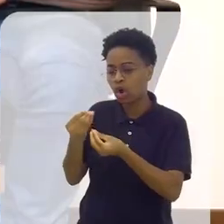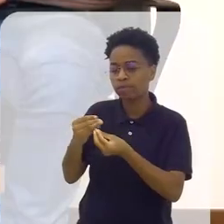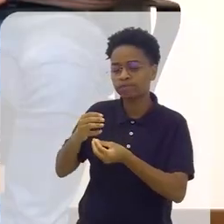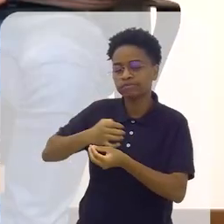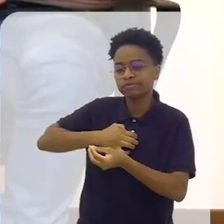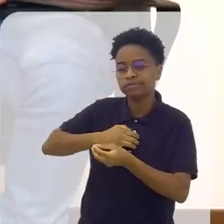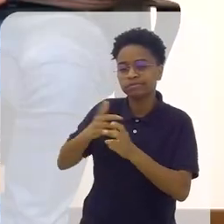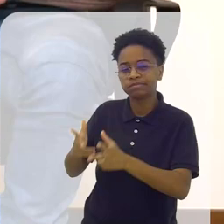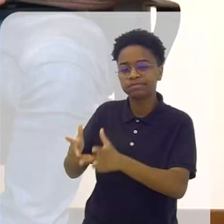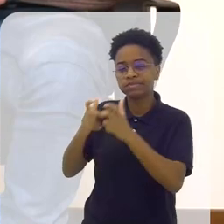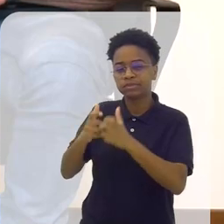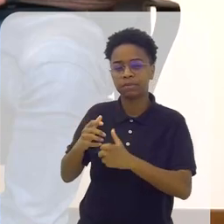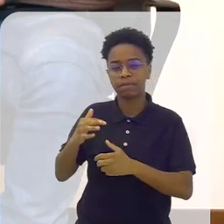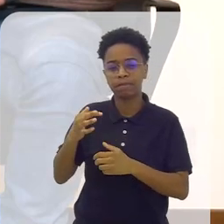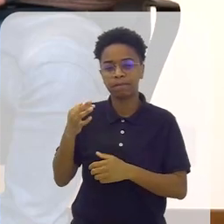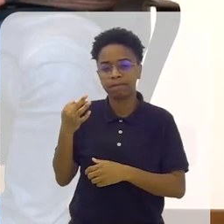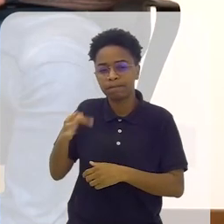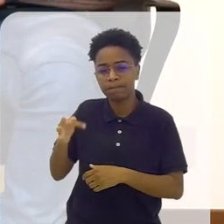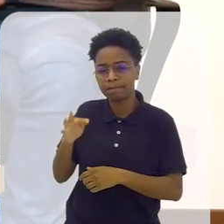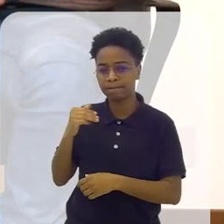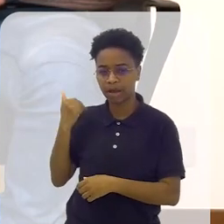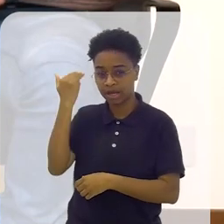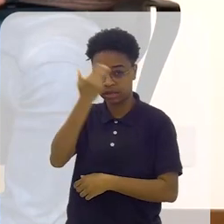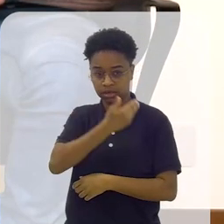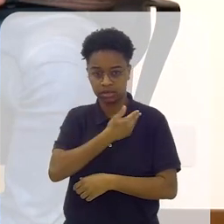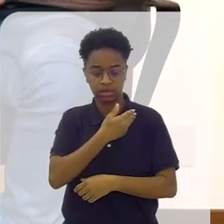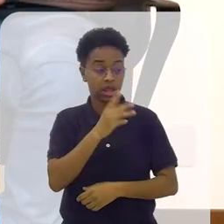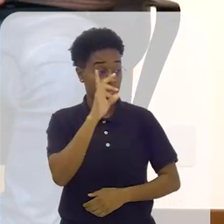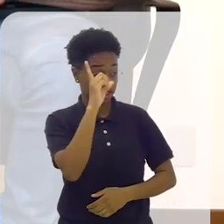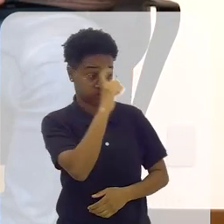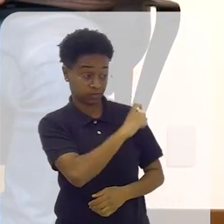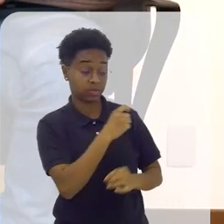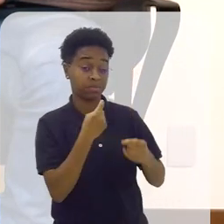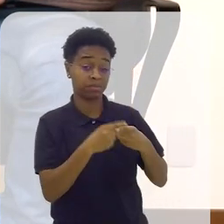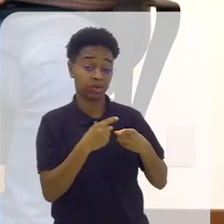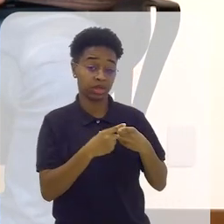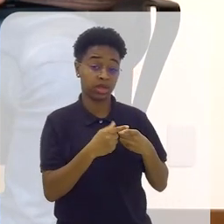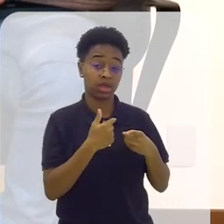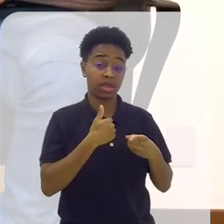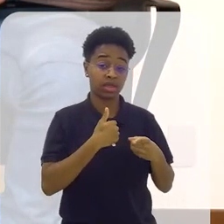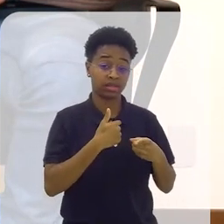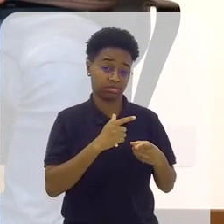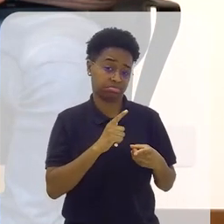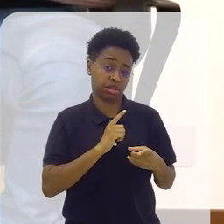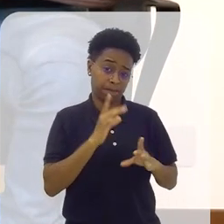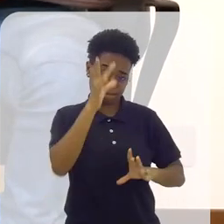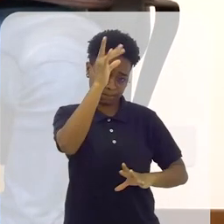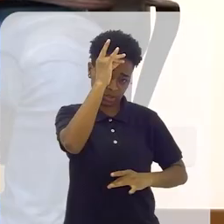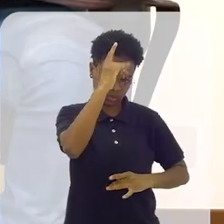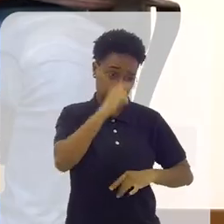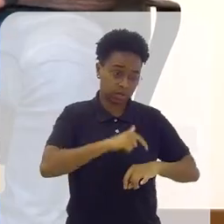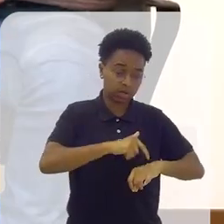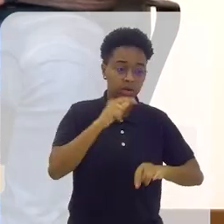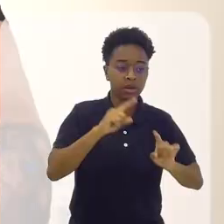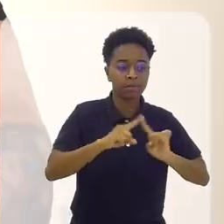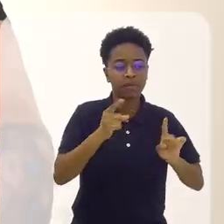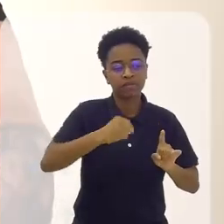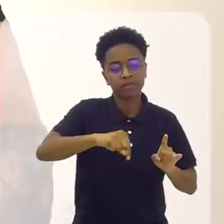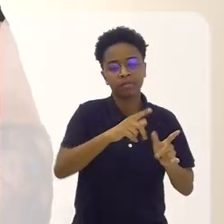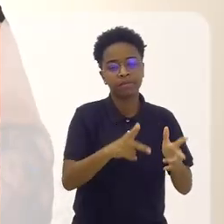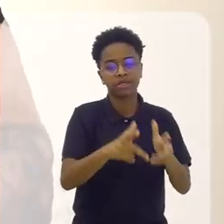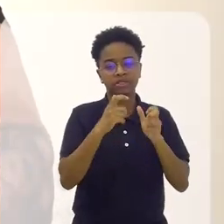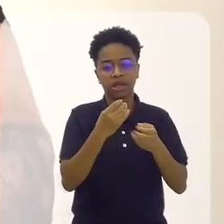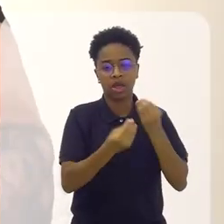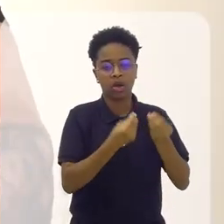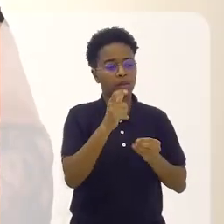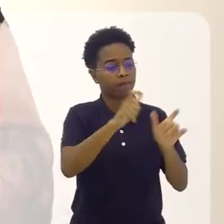a dor de Maria ali, soldado mal? É difícil, porque por mais que eu esteja ali dentro do personagem na hora, você